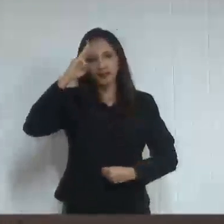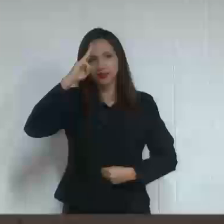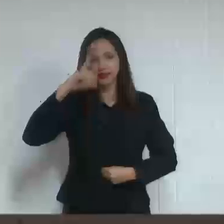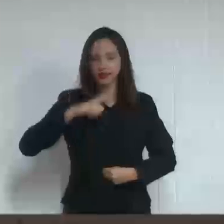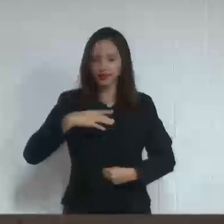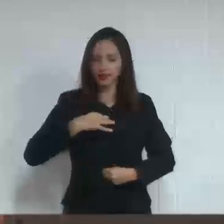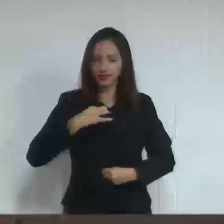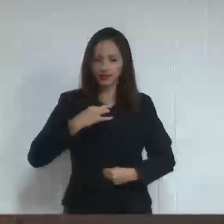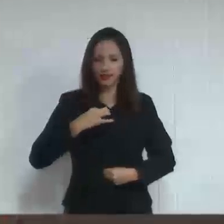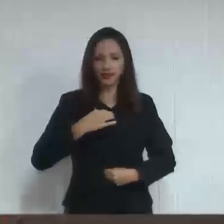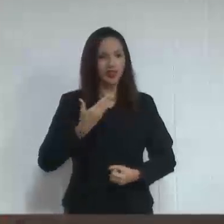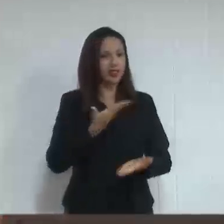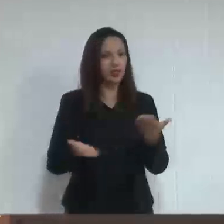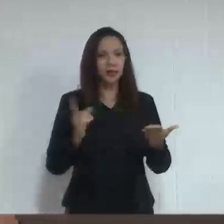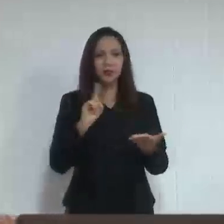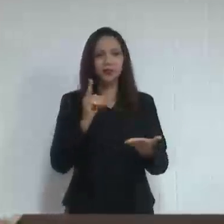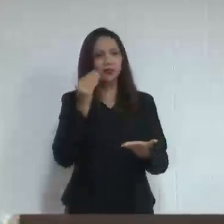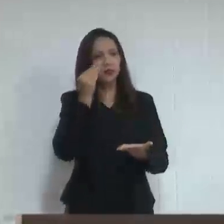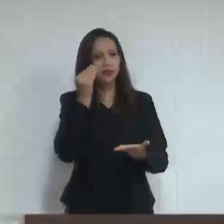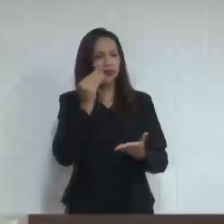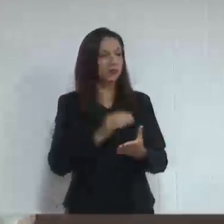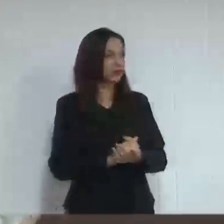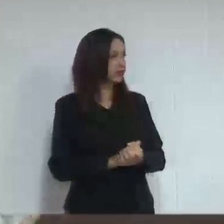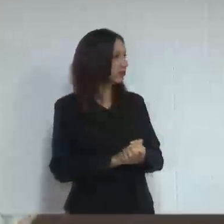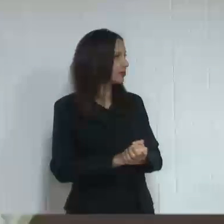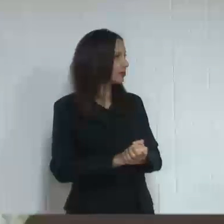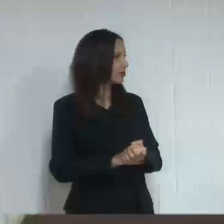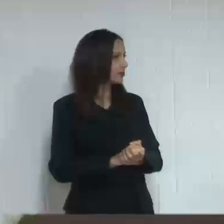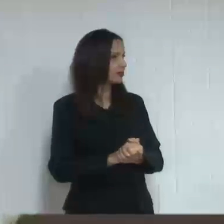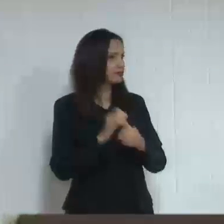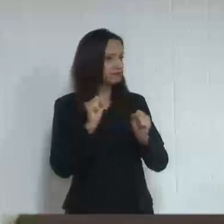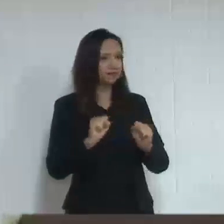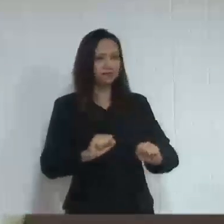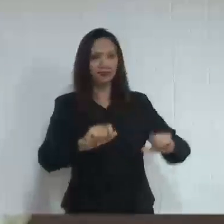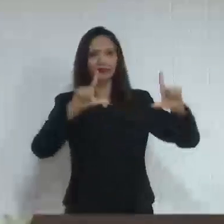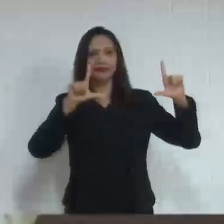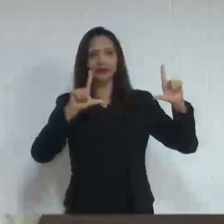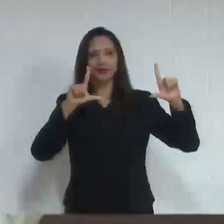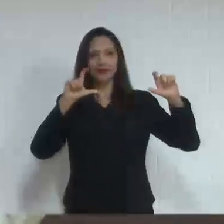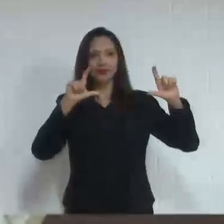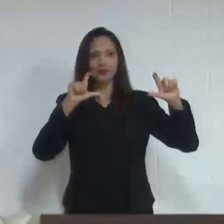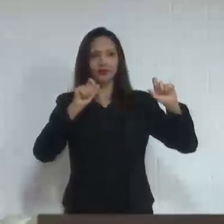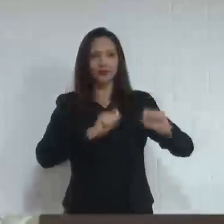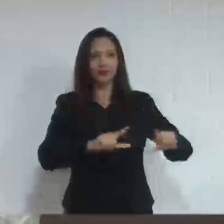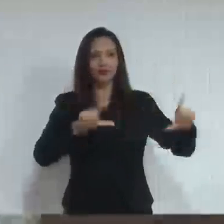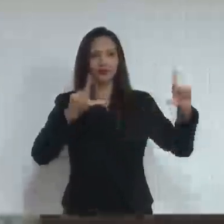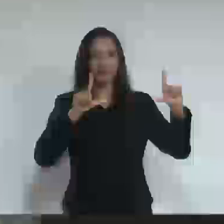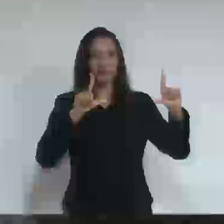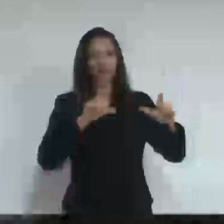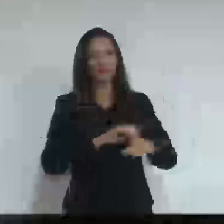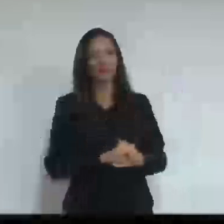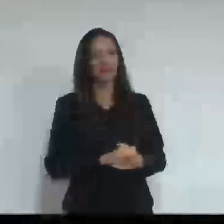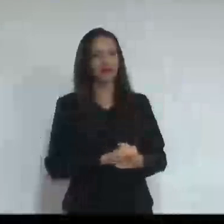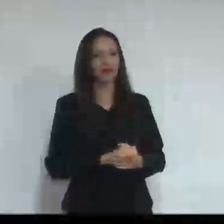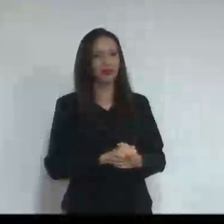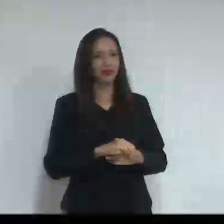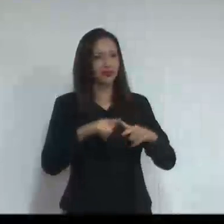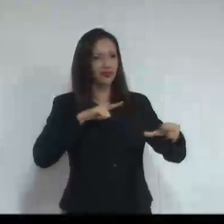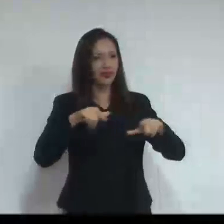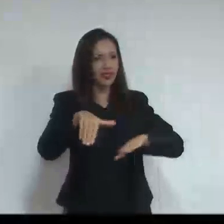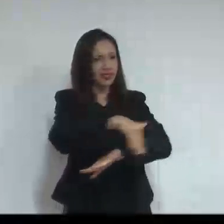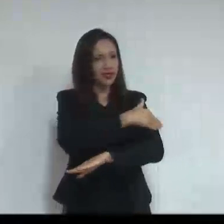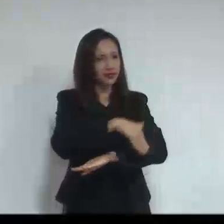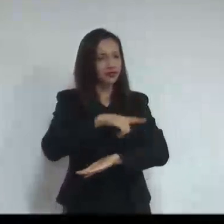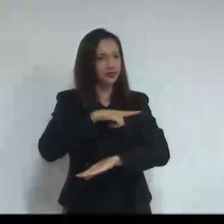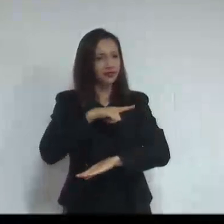também, que a gente não perca essa oportunidade. Pode começar a colocar as fotos, Soninha, por favor? Os trabalhos da semana têm usado essa